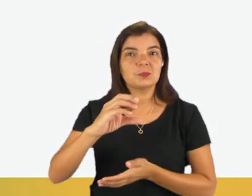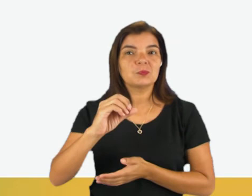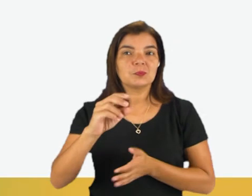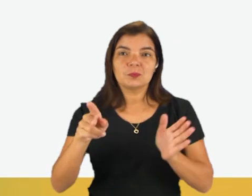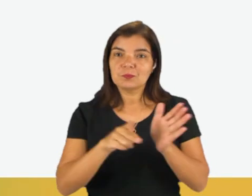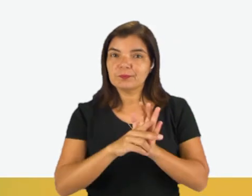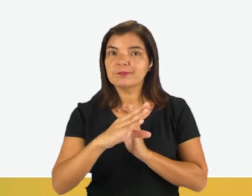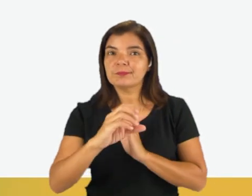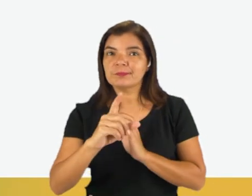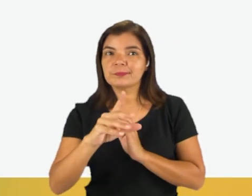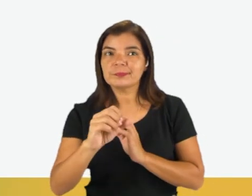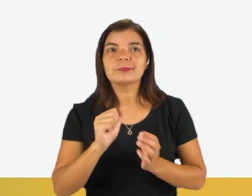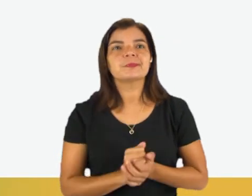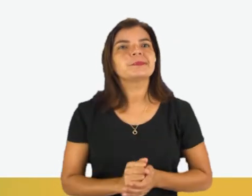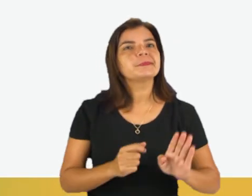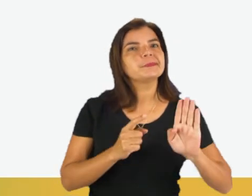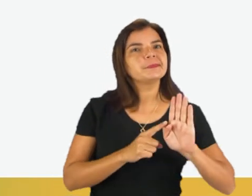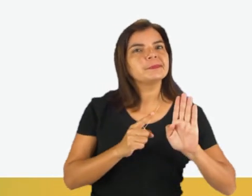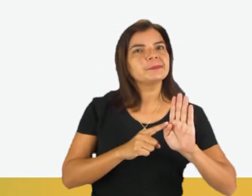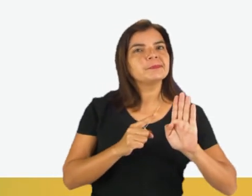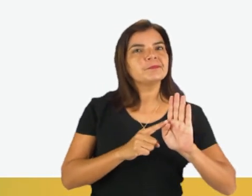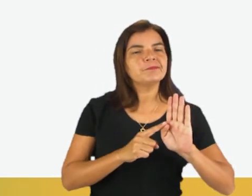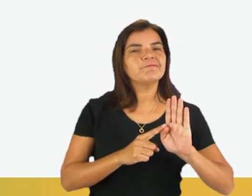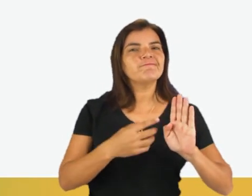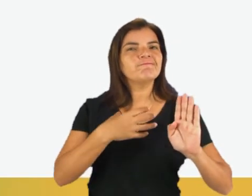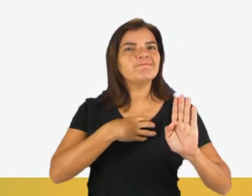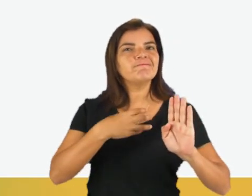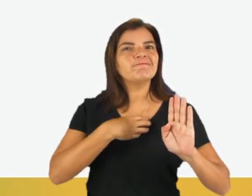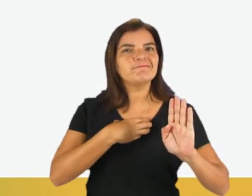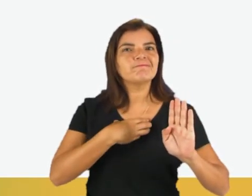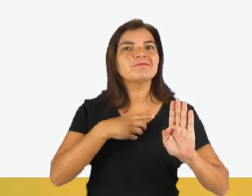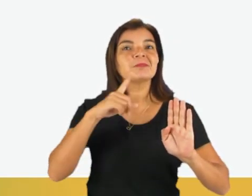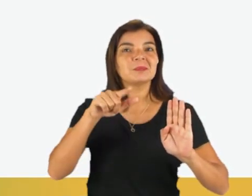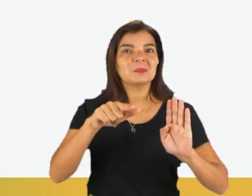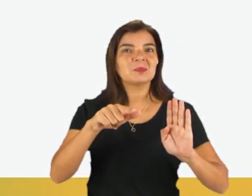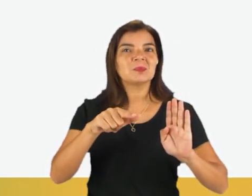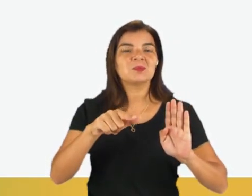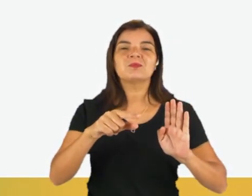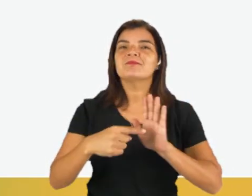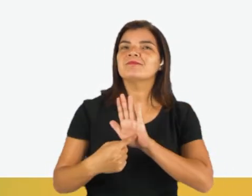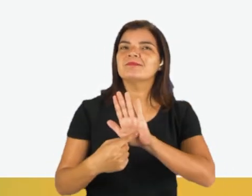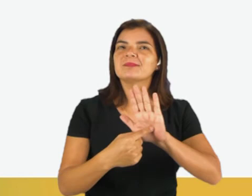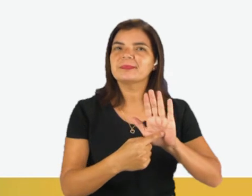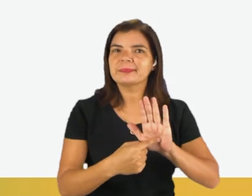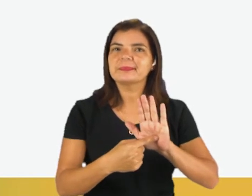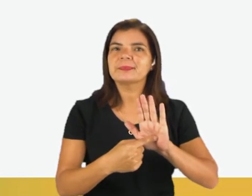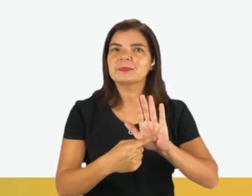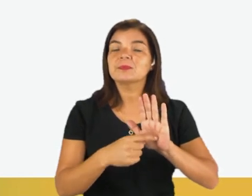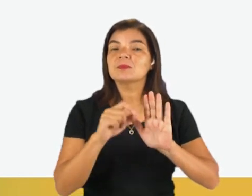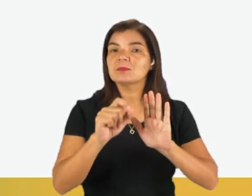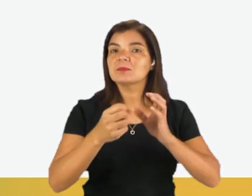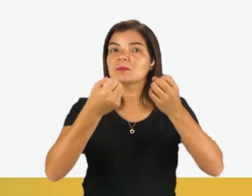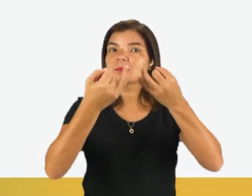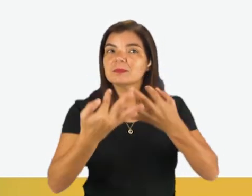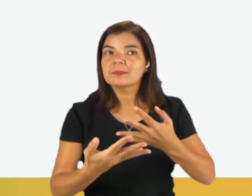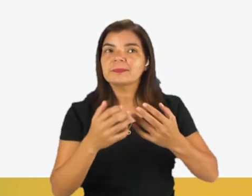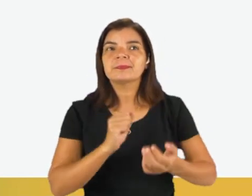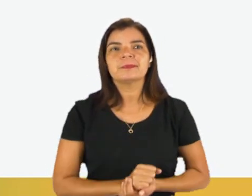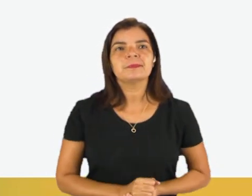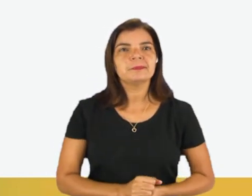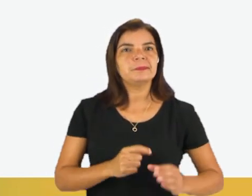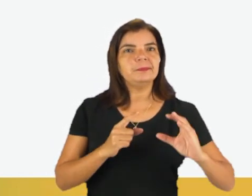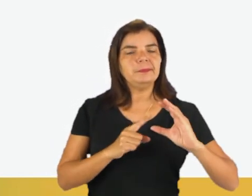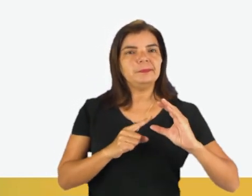próprio código. B. A atitude do enunciador se sobrepõe àquilo que está